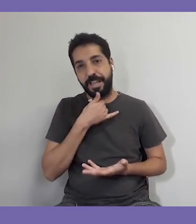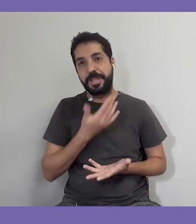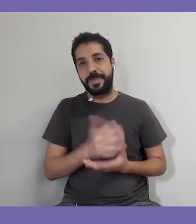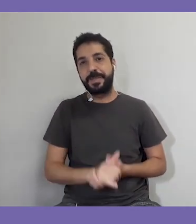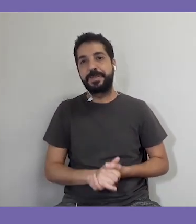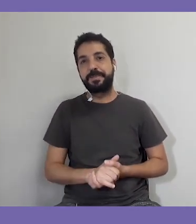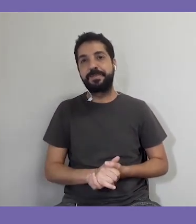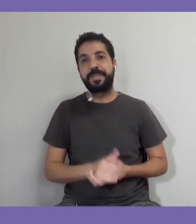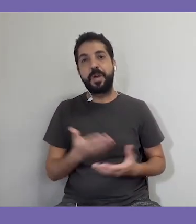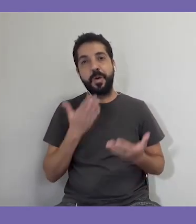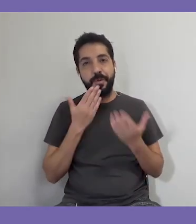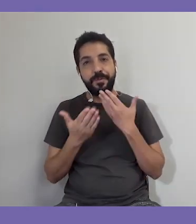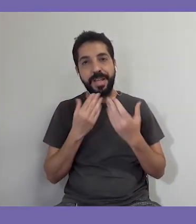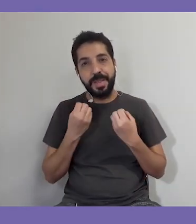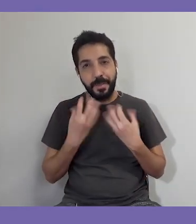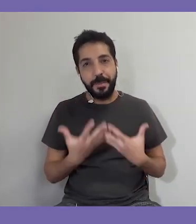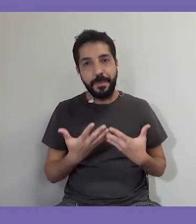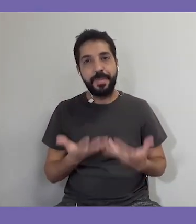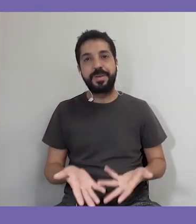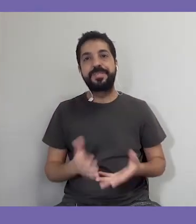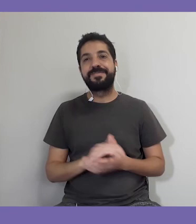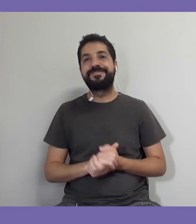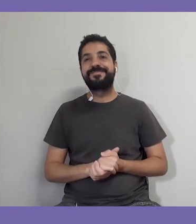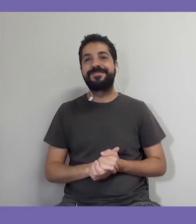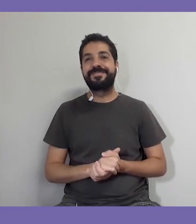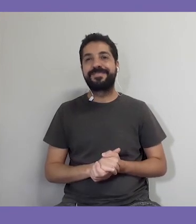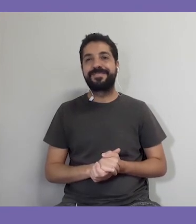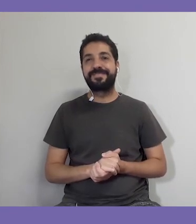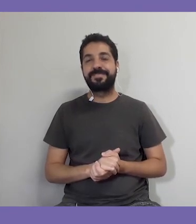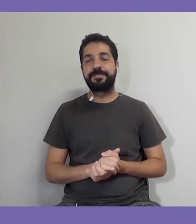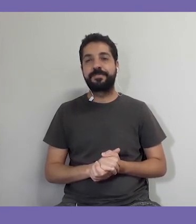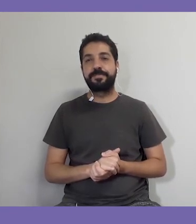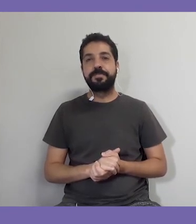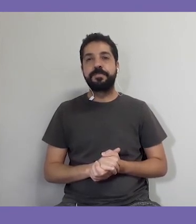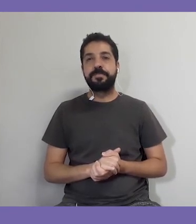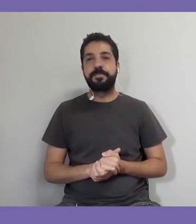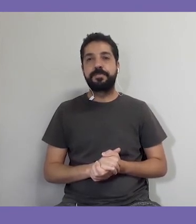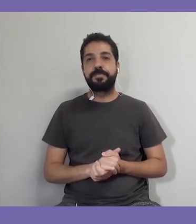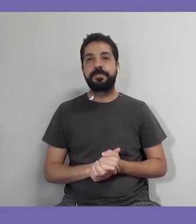Pena. Tá boa conversa, né?